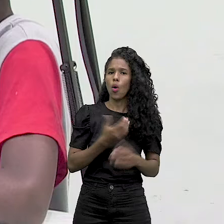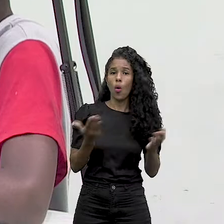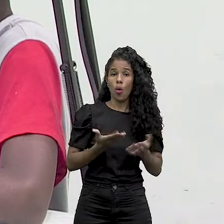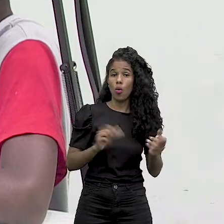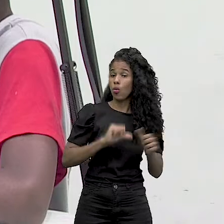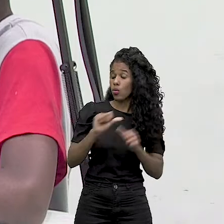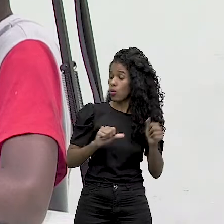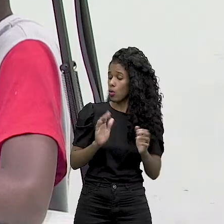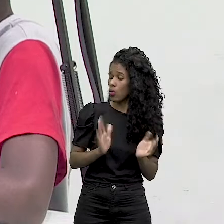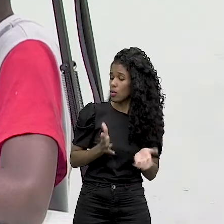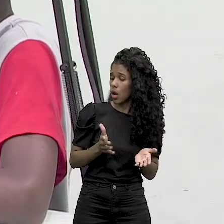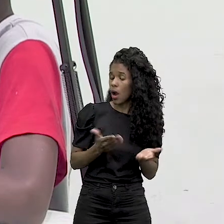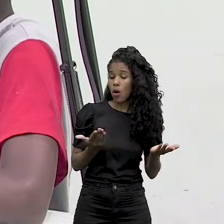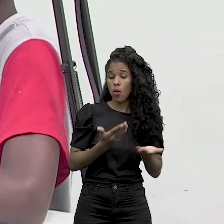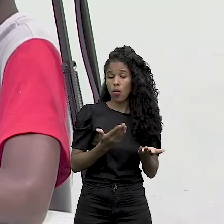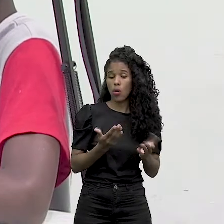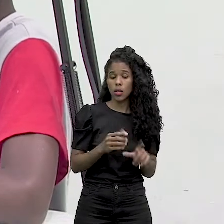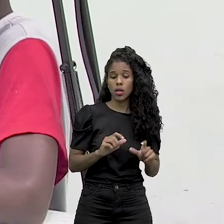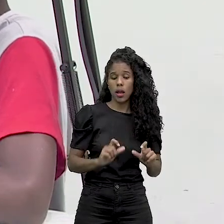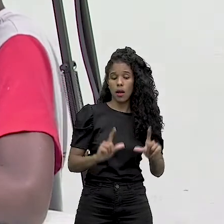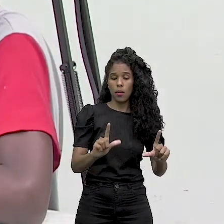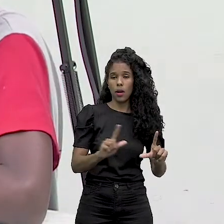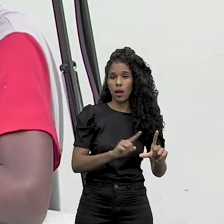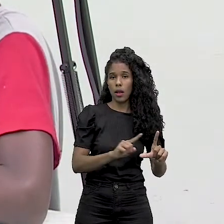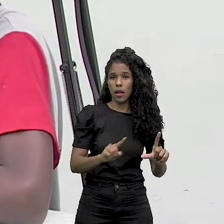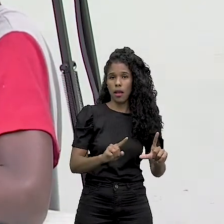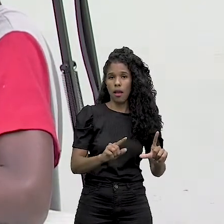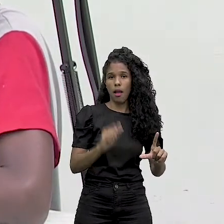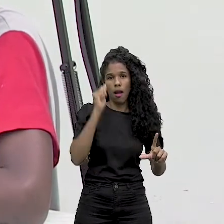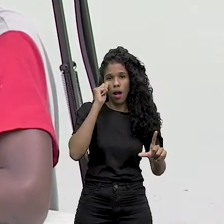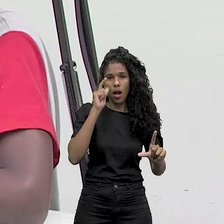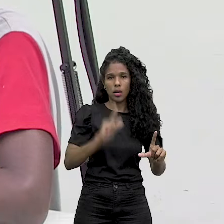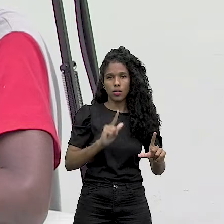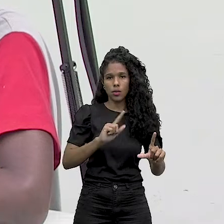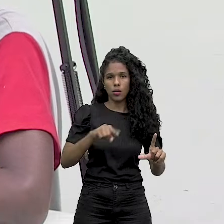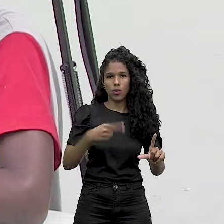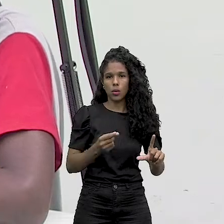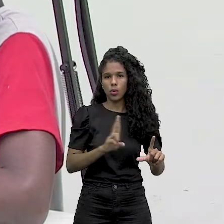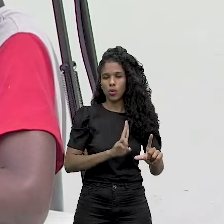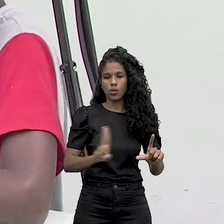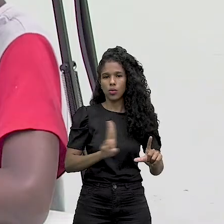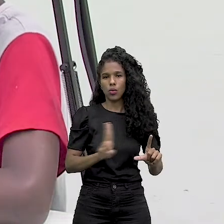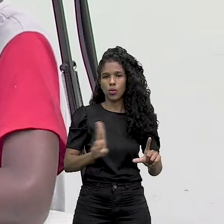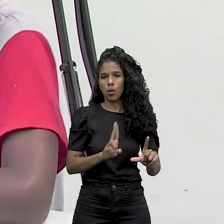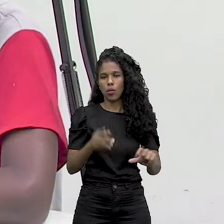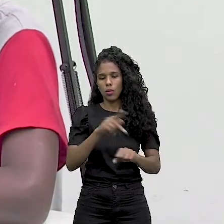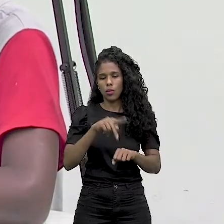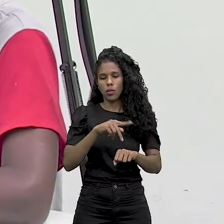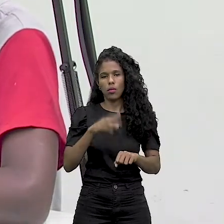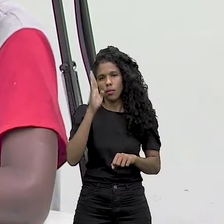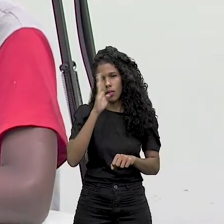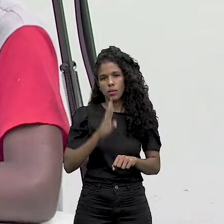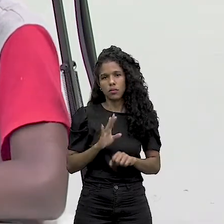vem o nome do país. Você já viu essa placa no veículo? Não, a placa do Mercosul. Já está, já é